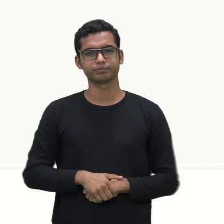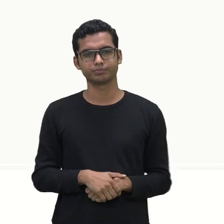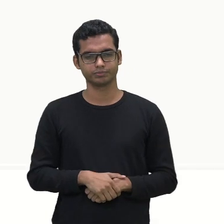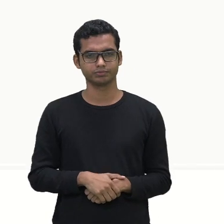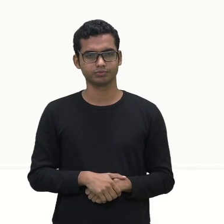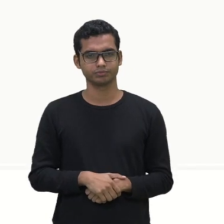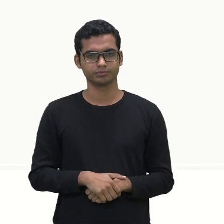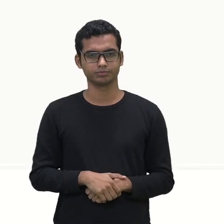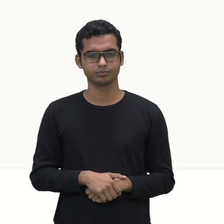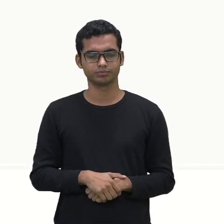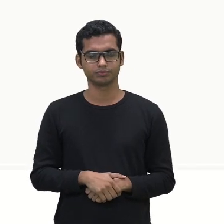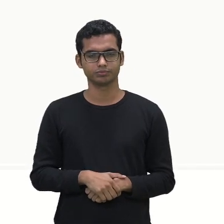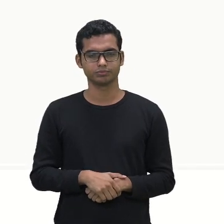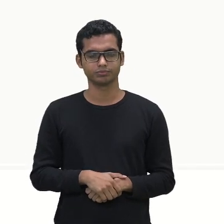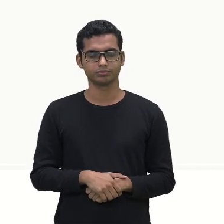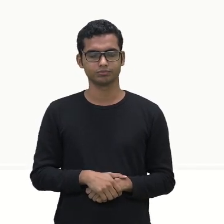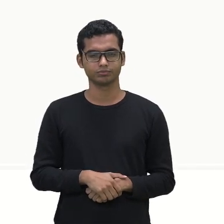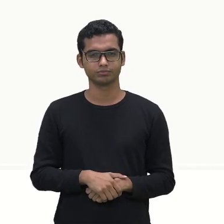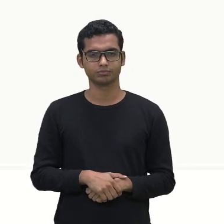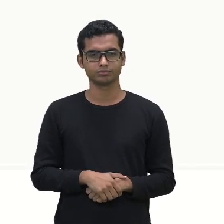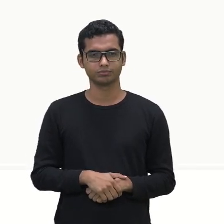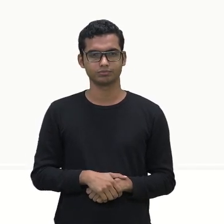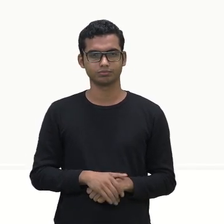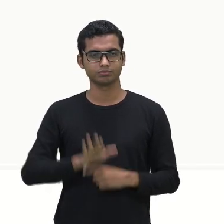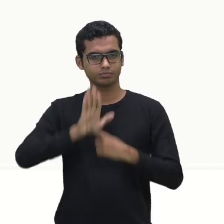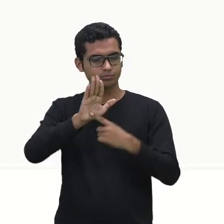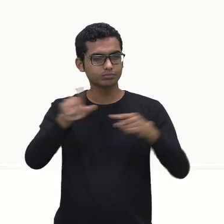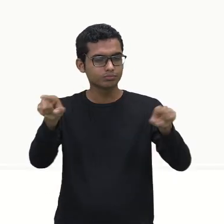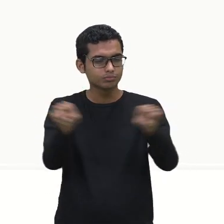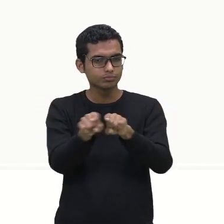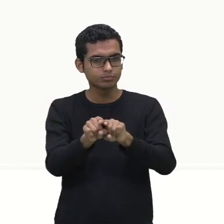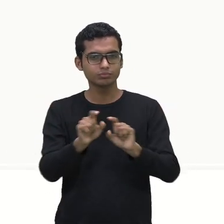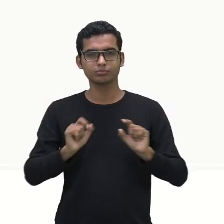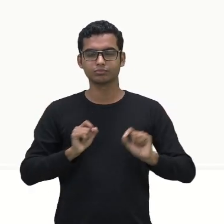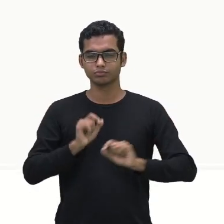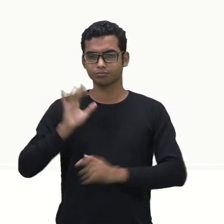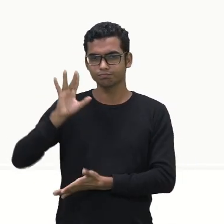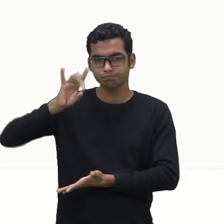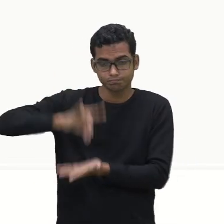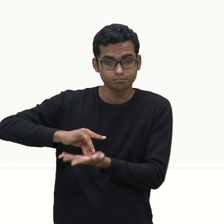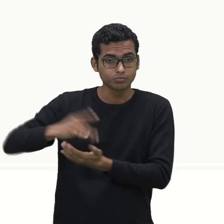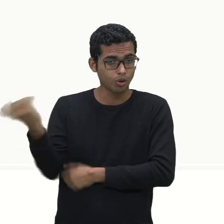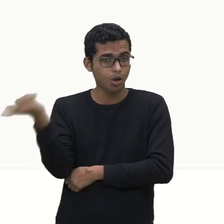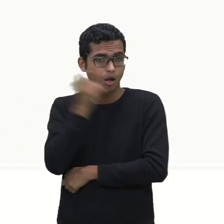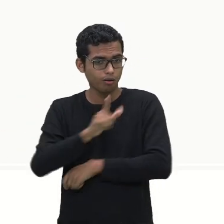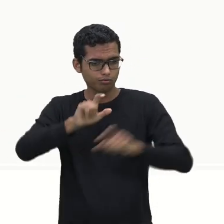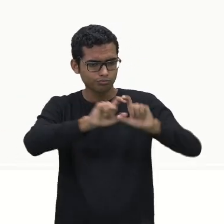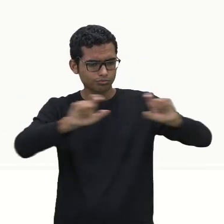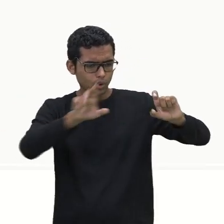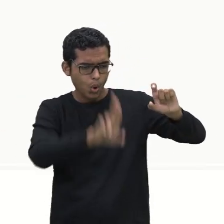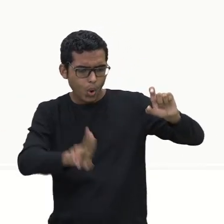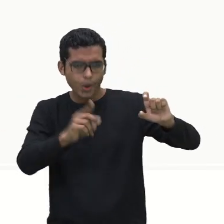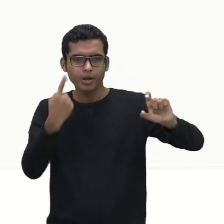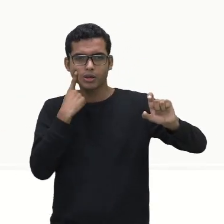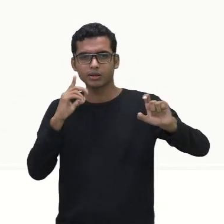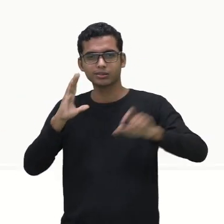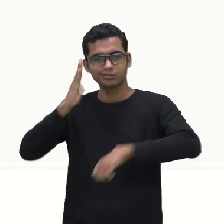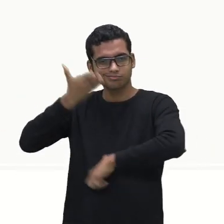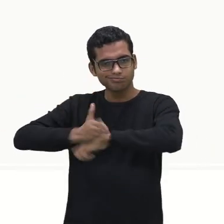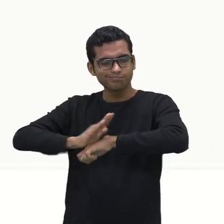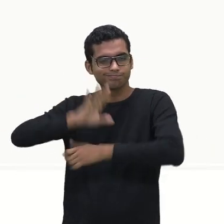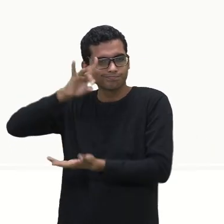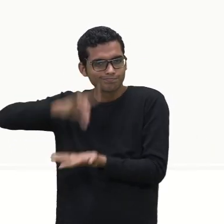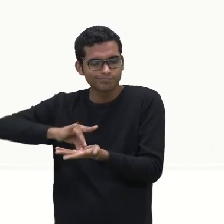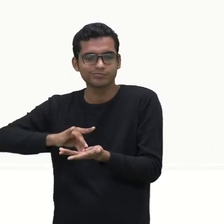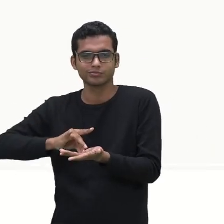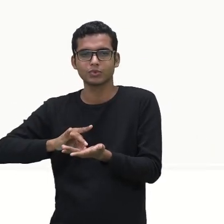Só para a gente mostrar aqui que de fato funciona, né? Se a gente calcular em